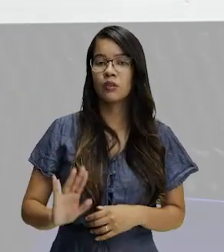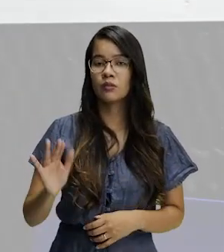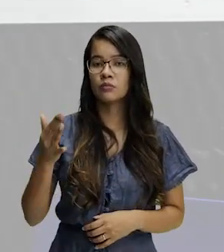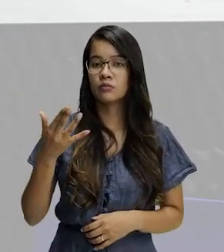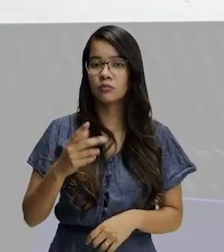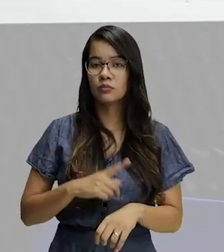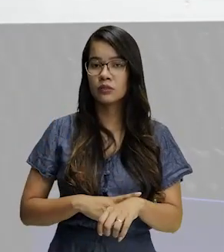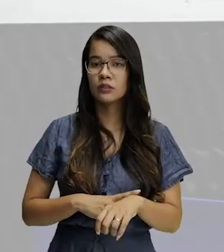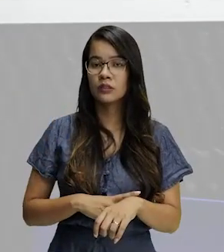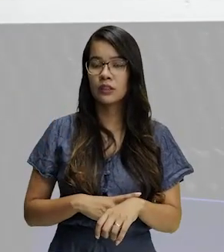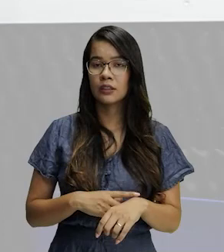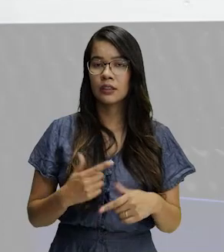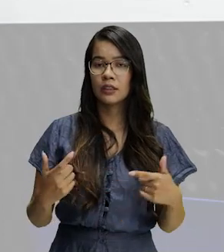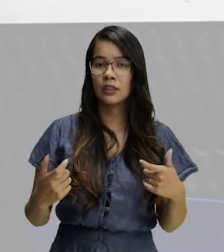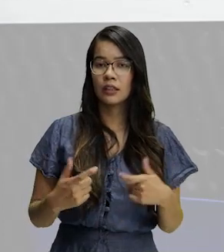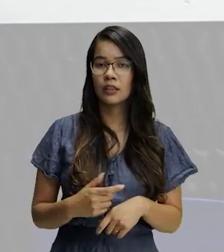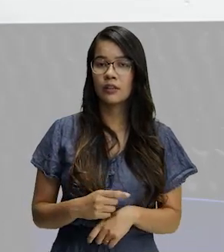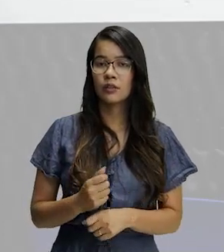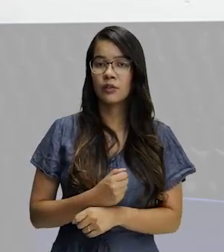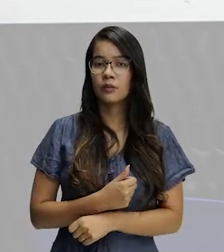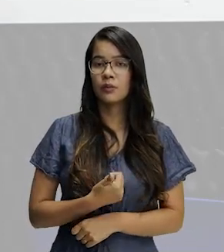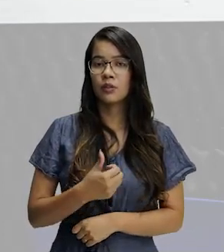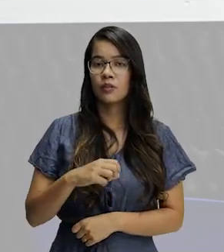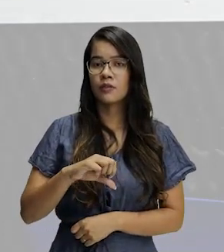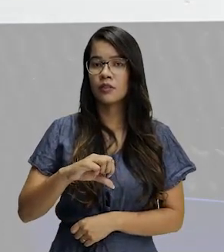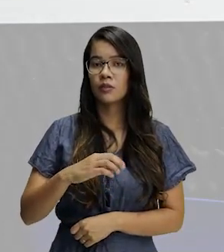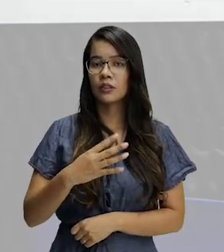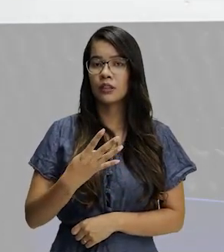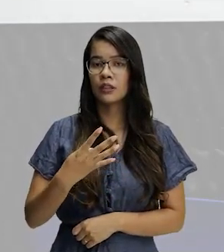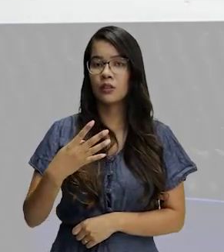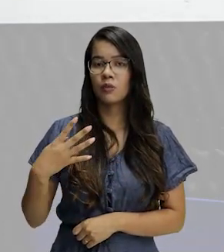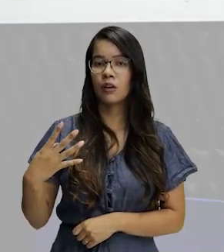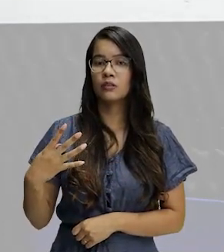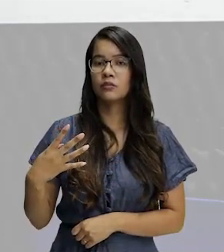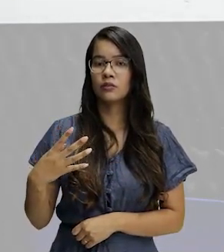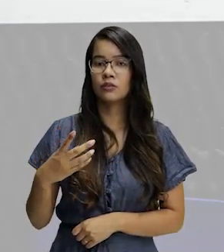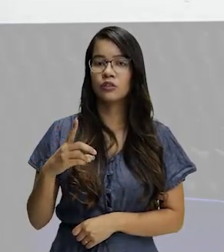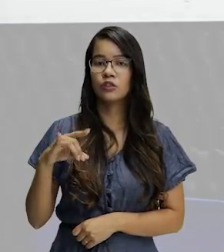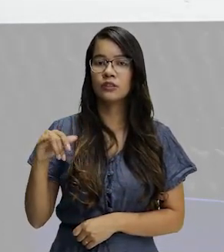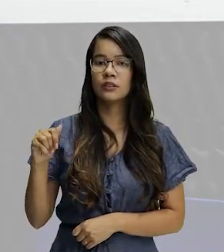famoso dia D. O dia que os aliados,